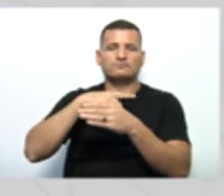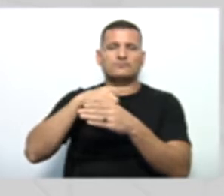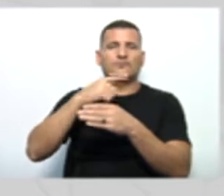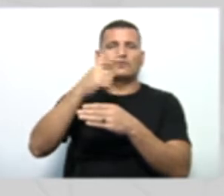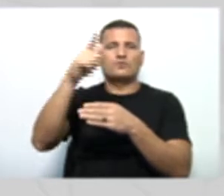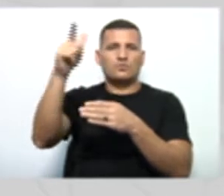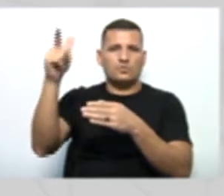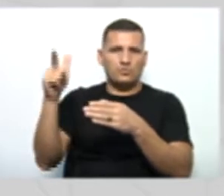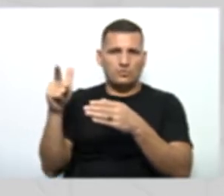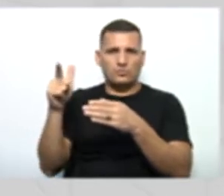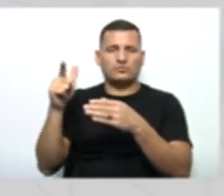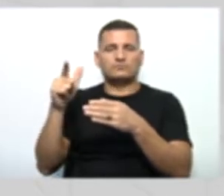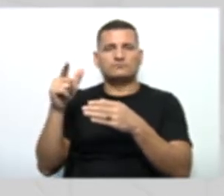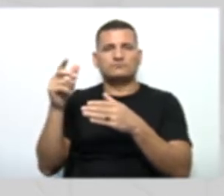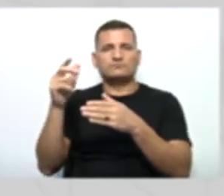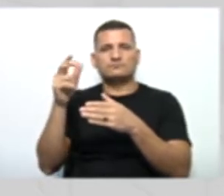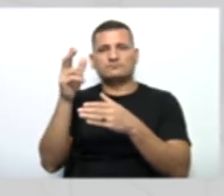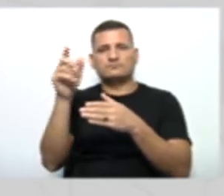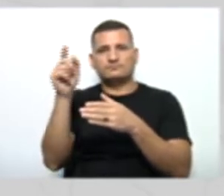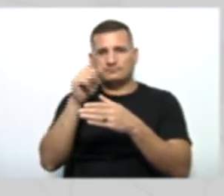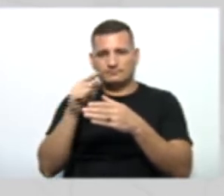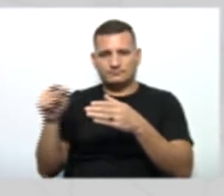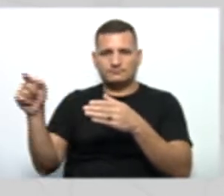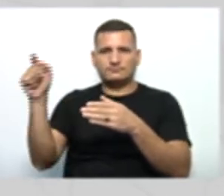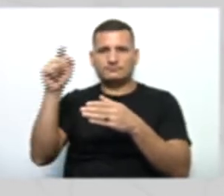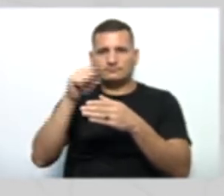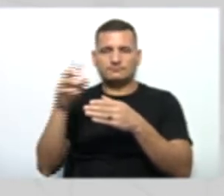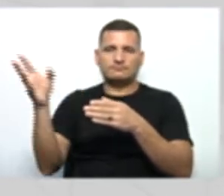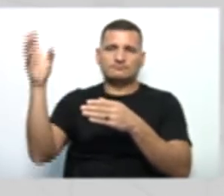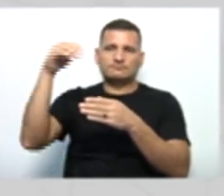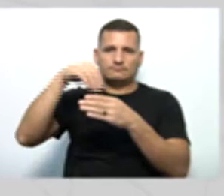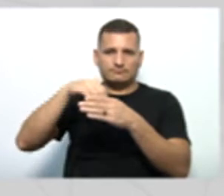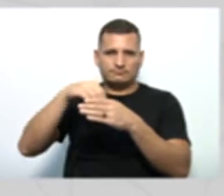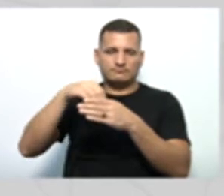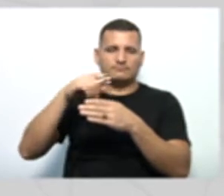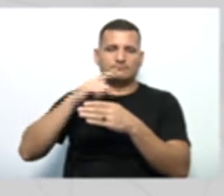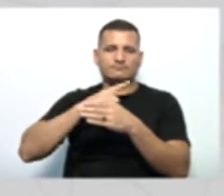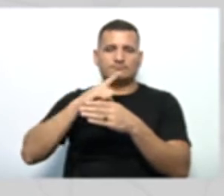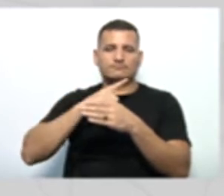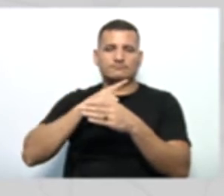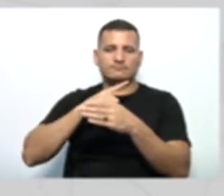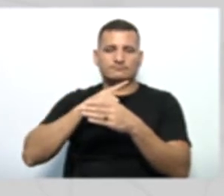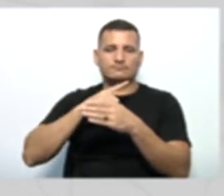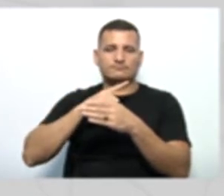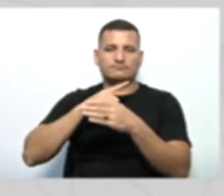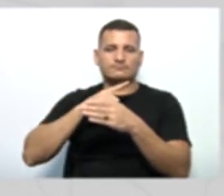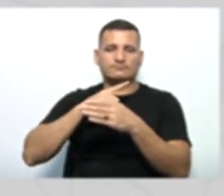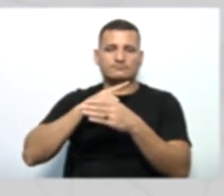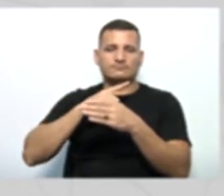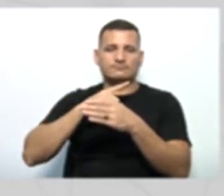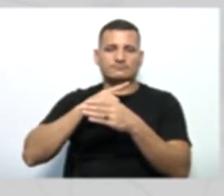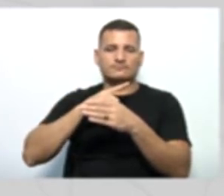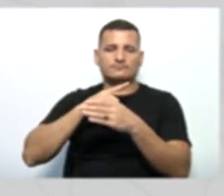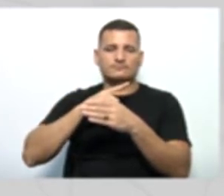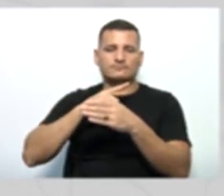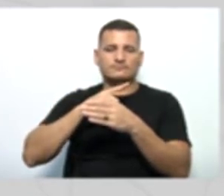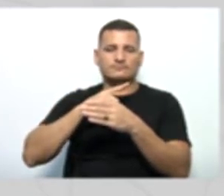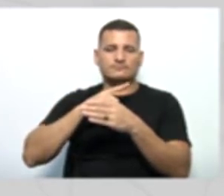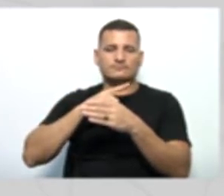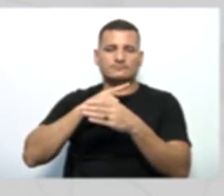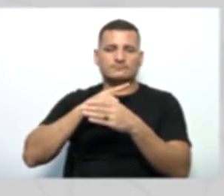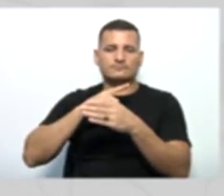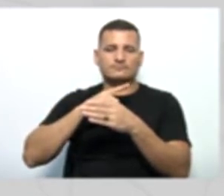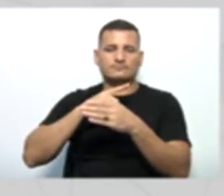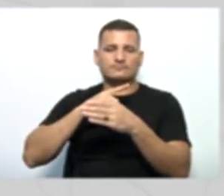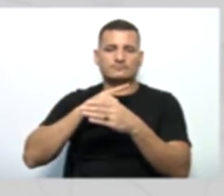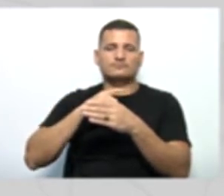casos de uso, ó, outras funcionalidades. E essa funcionalidade, ela vai o quê? Ela vai estar relacionada com o